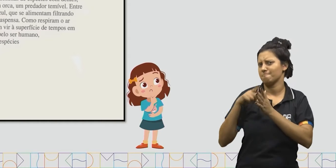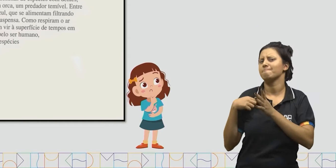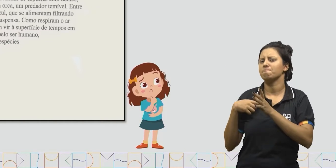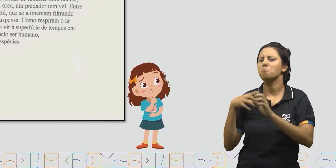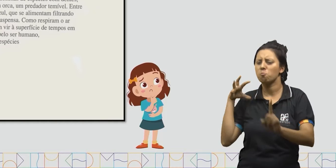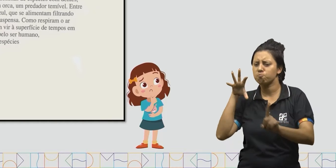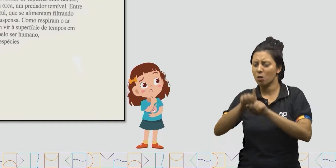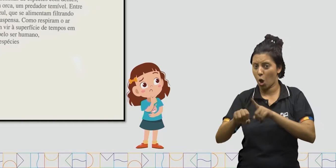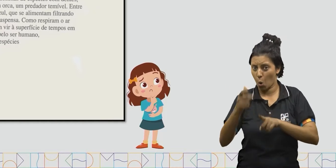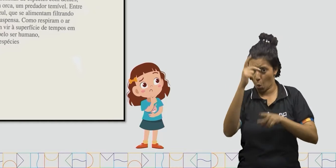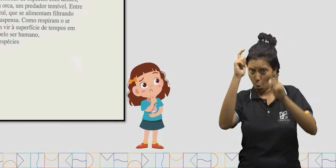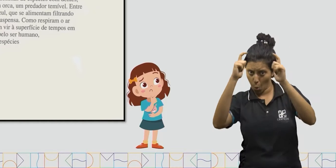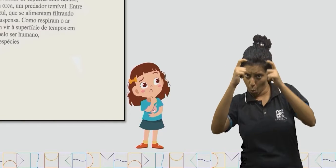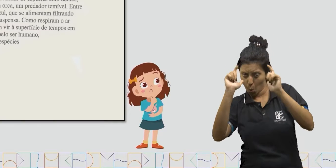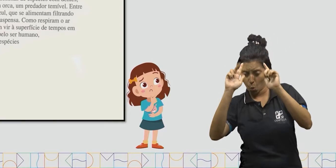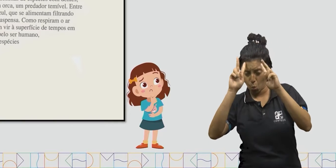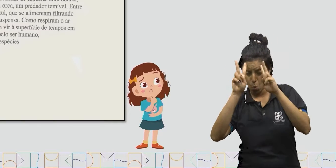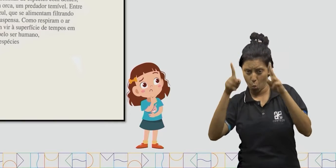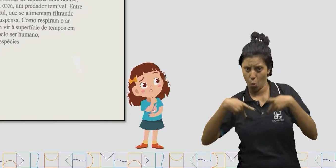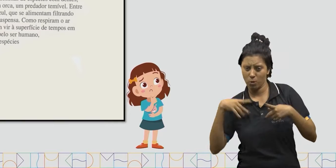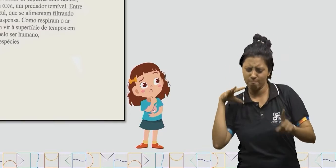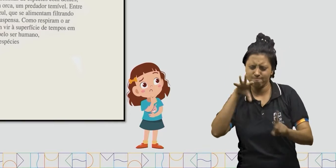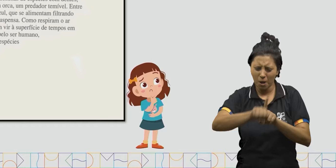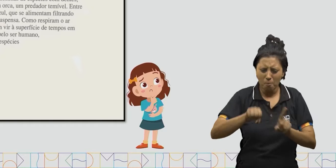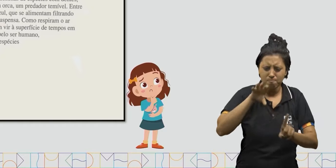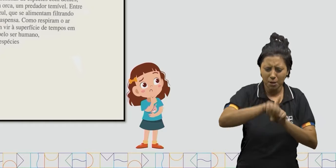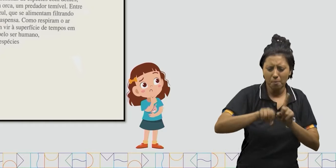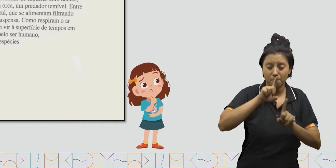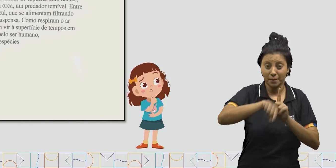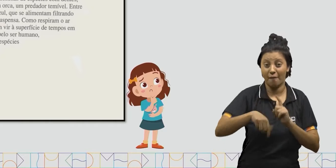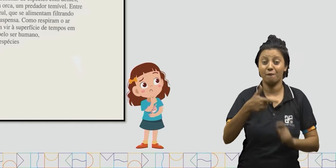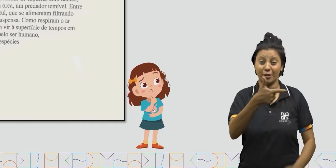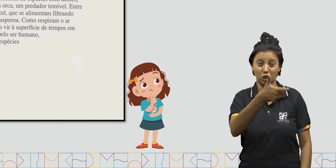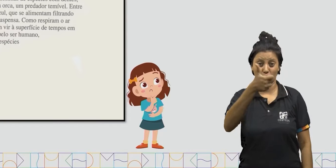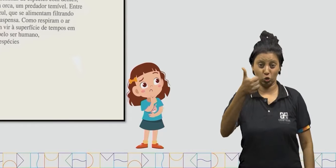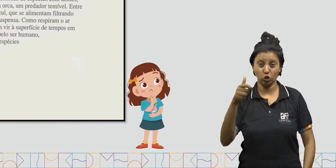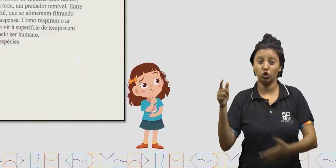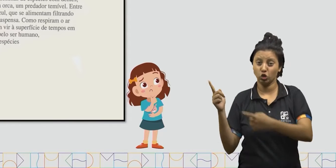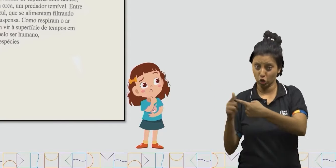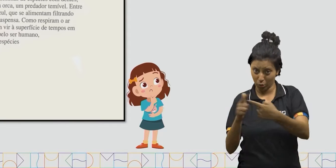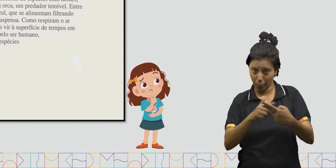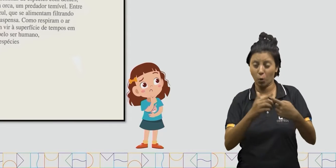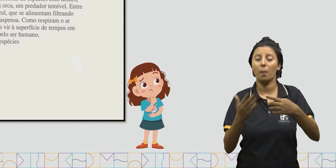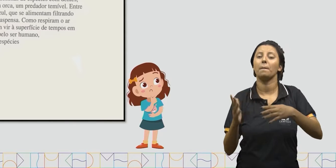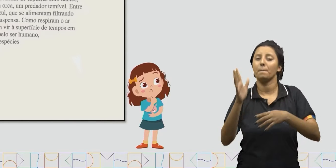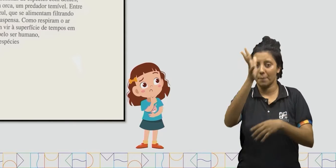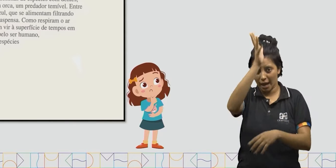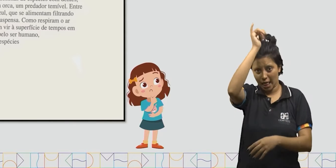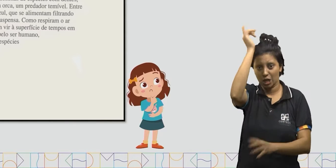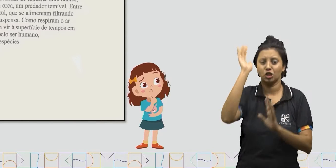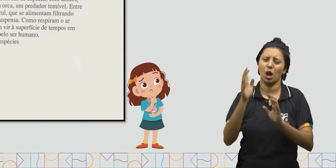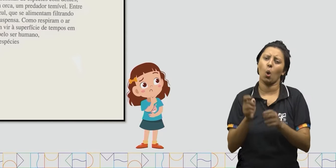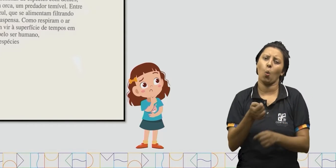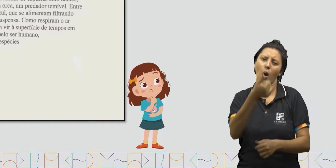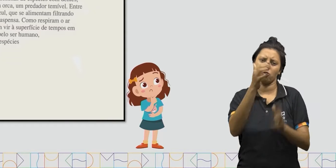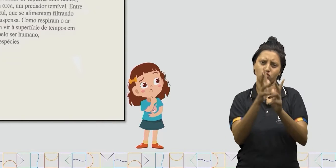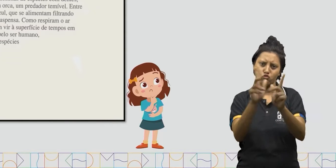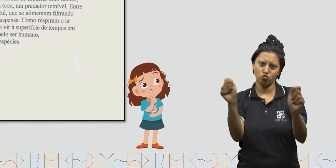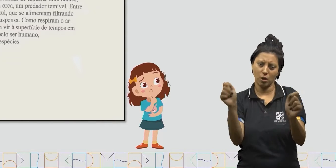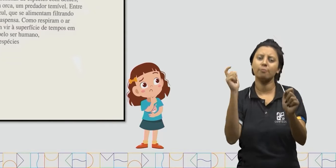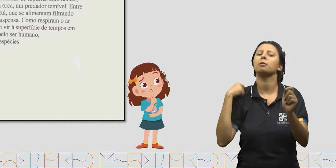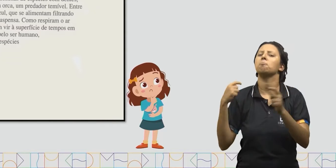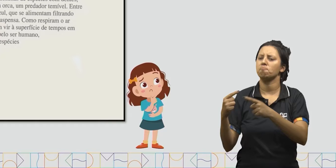já desapareceram. 21 espécies encontram-se hoje em risco de extinção. Há